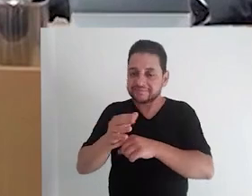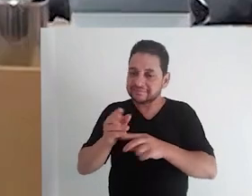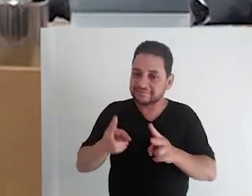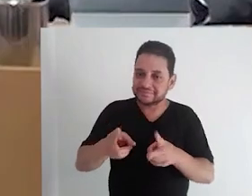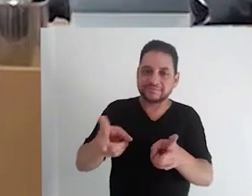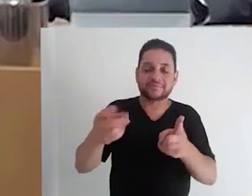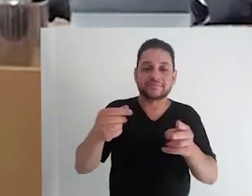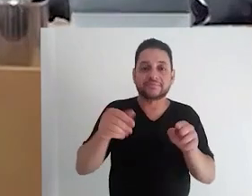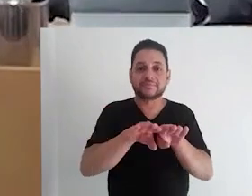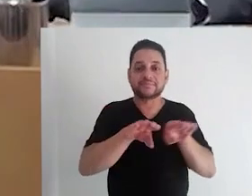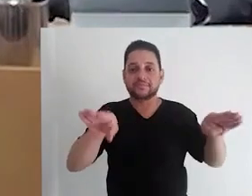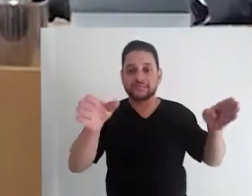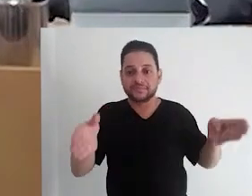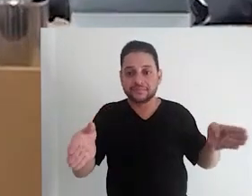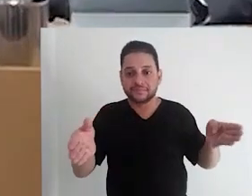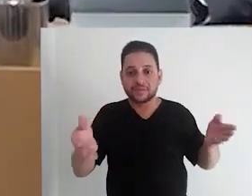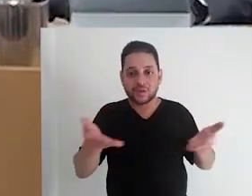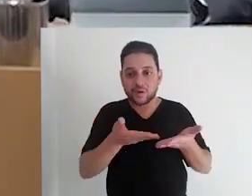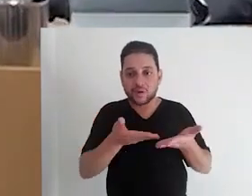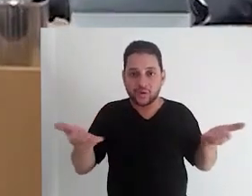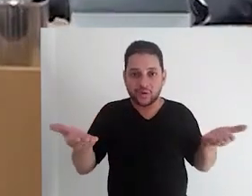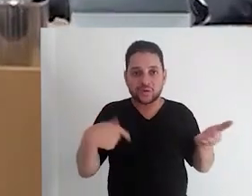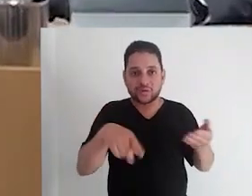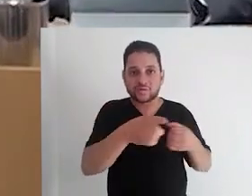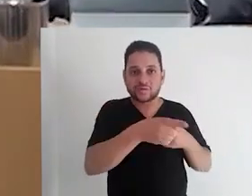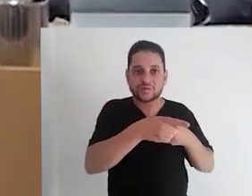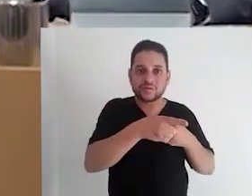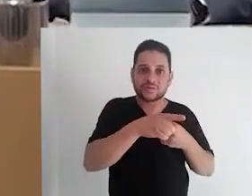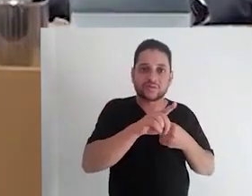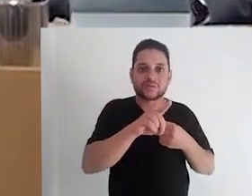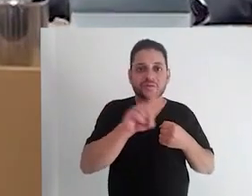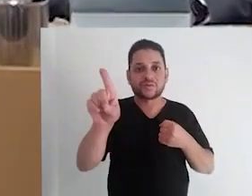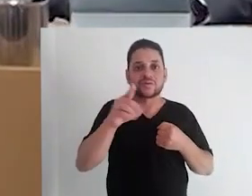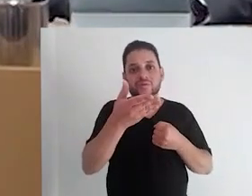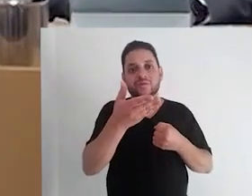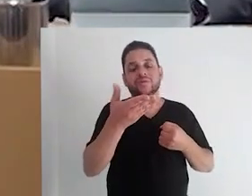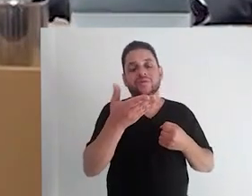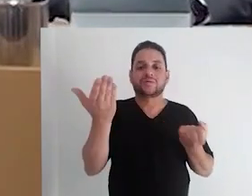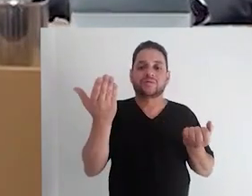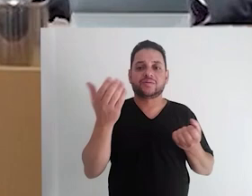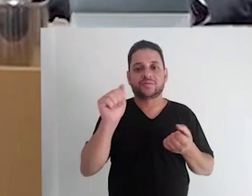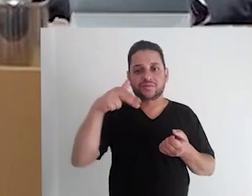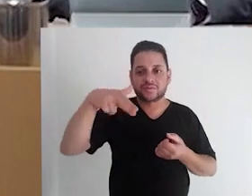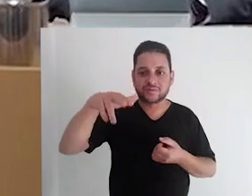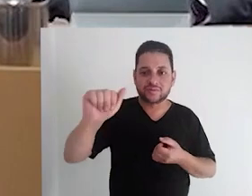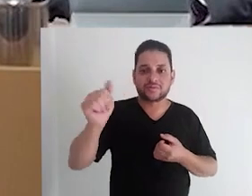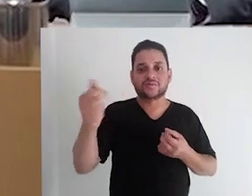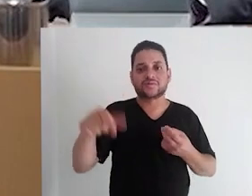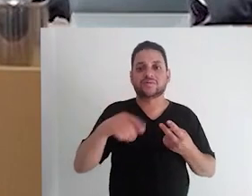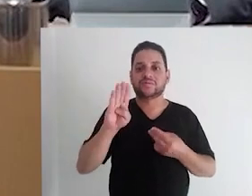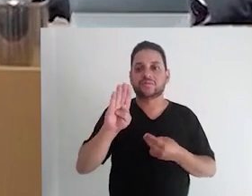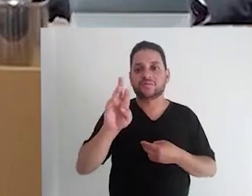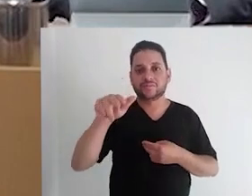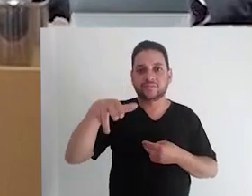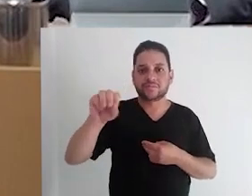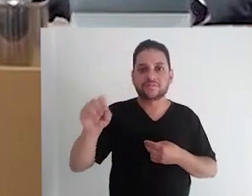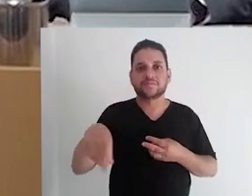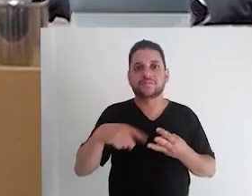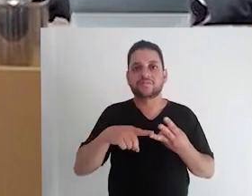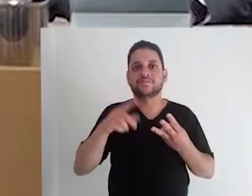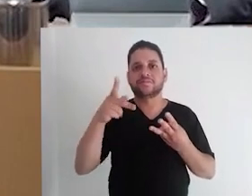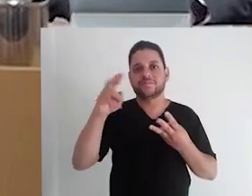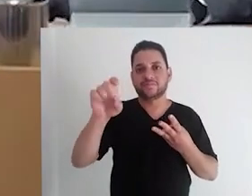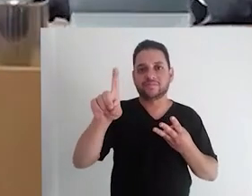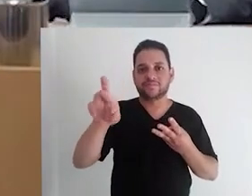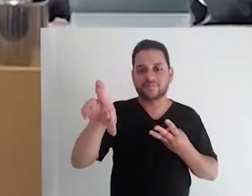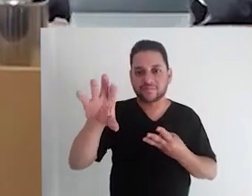né, com a doutora, com os doutores, né, Ana Clara, Bruno e Pedro também, né, que se